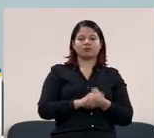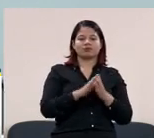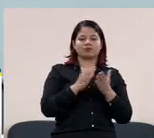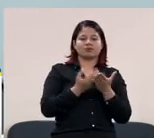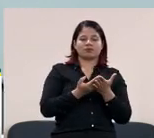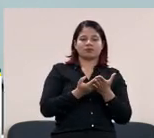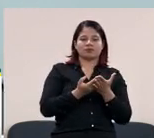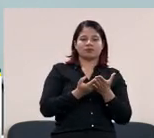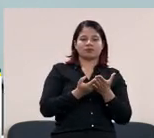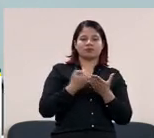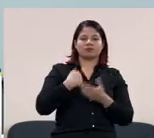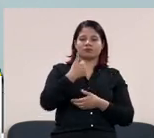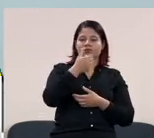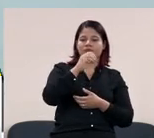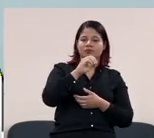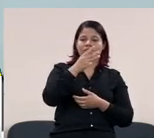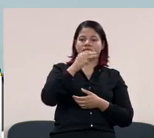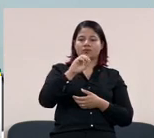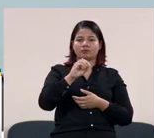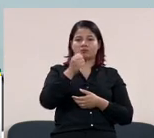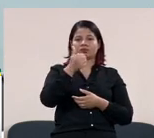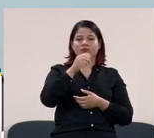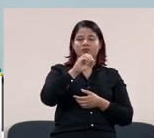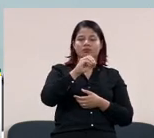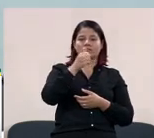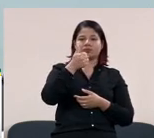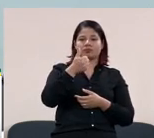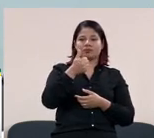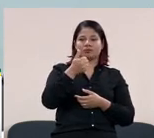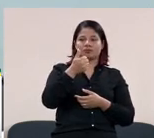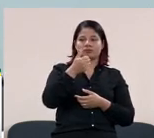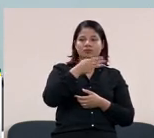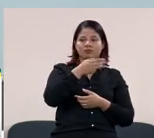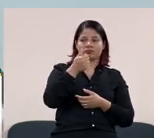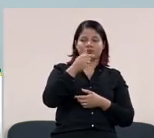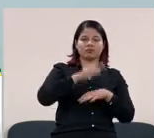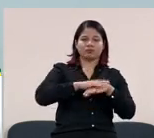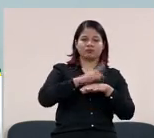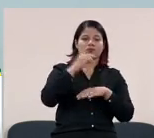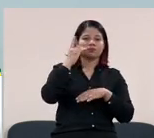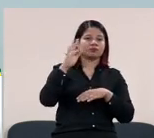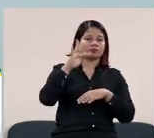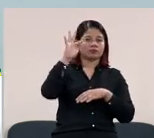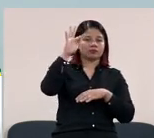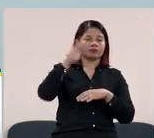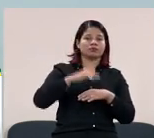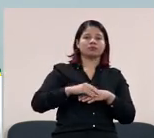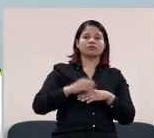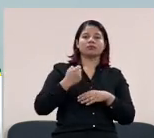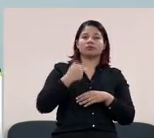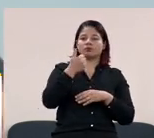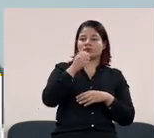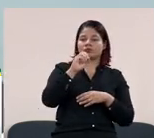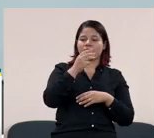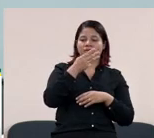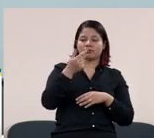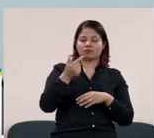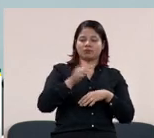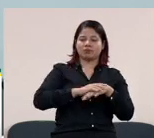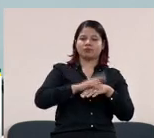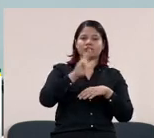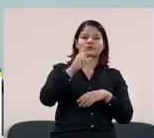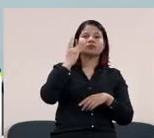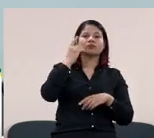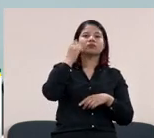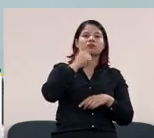1031, de autoria do deputado Dr. Furlan. Requerimento 1032, de autoria da deputada Edna Alze. Requerimento